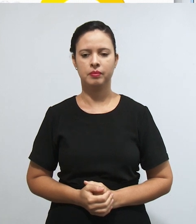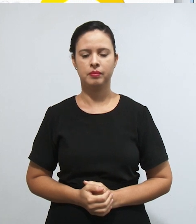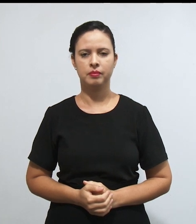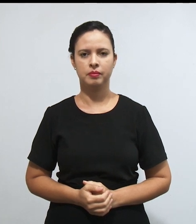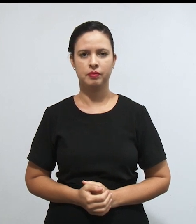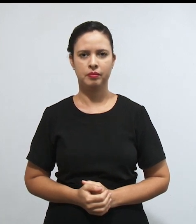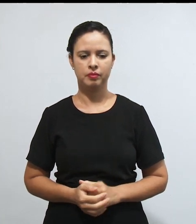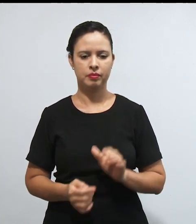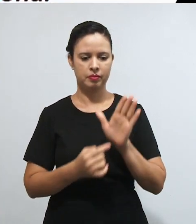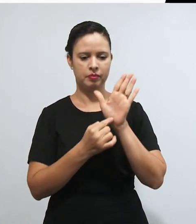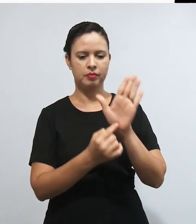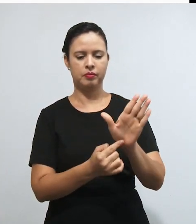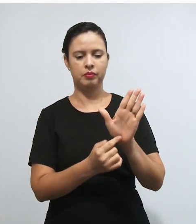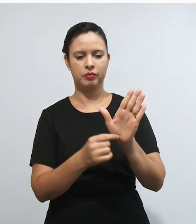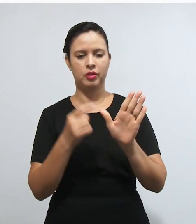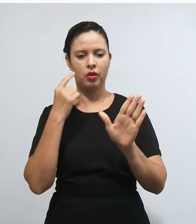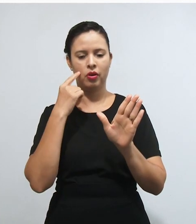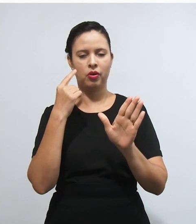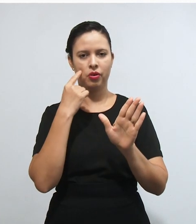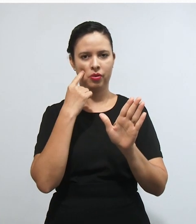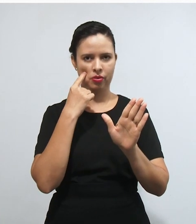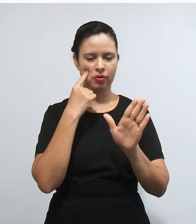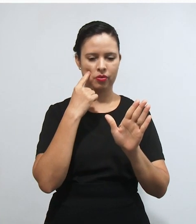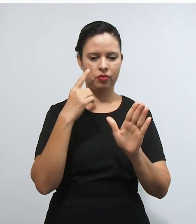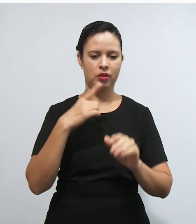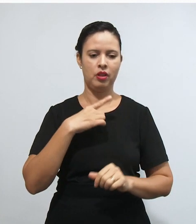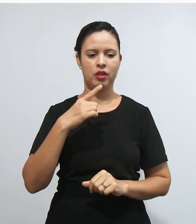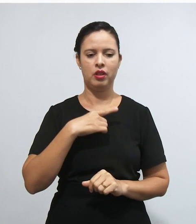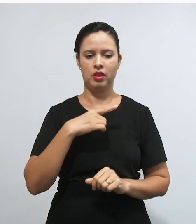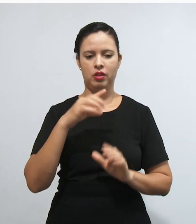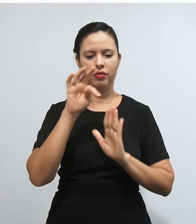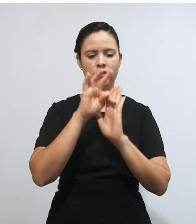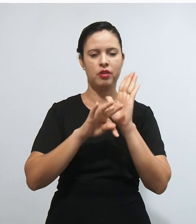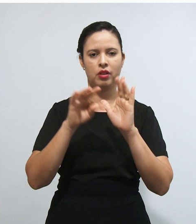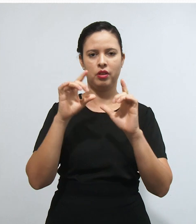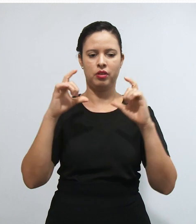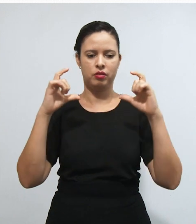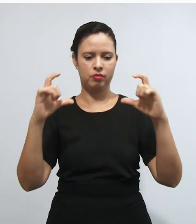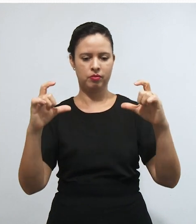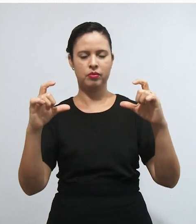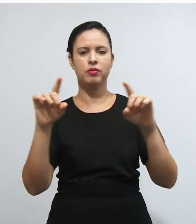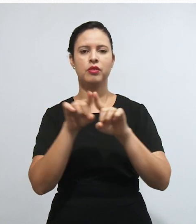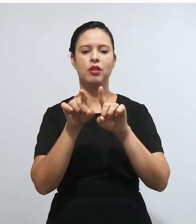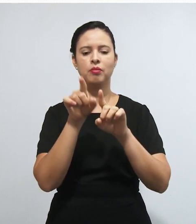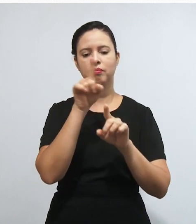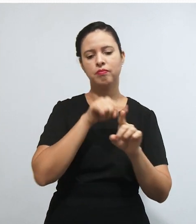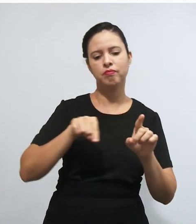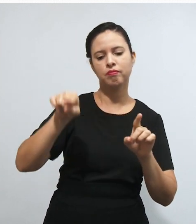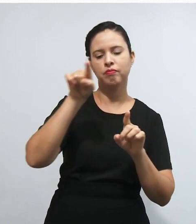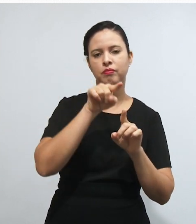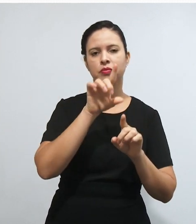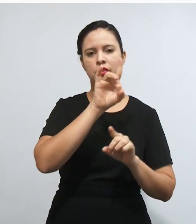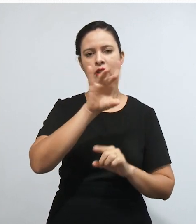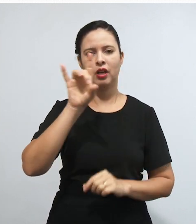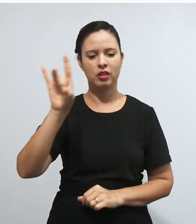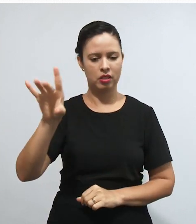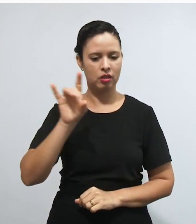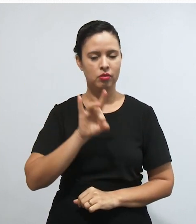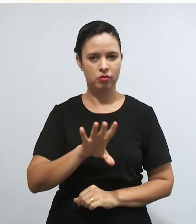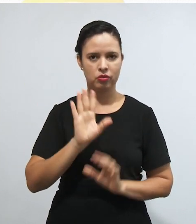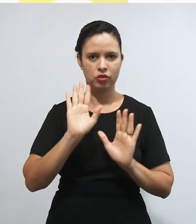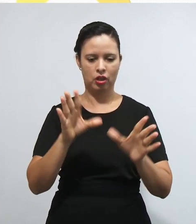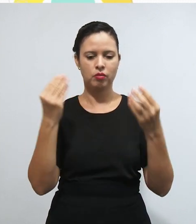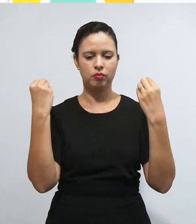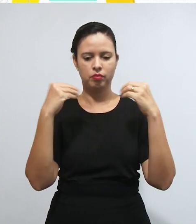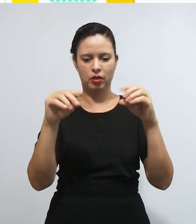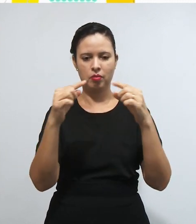aqui e olha só. Vai entrar a caixa de texto, aí entra as elipses, né? Com a configuração que nós